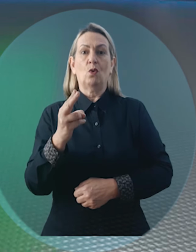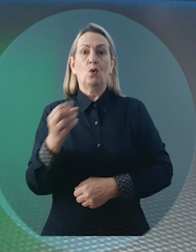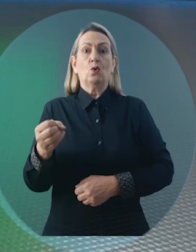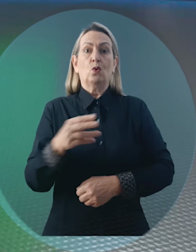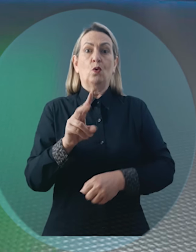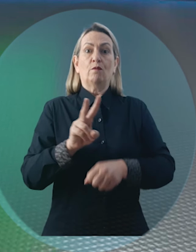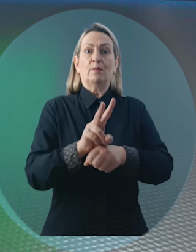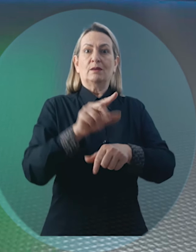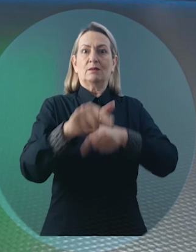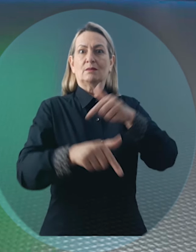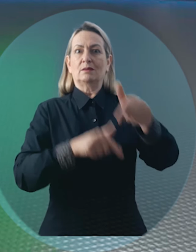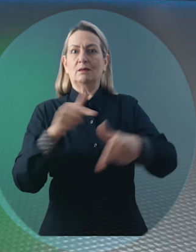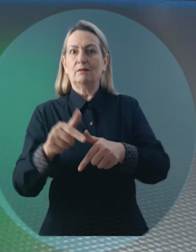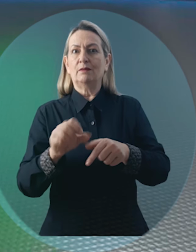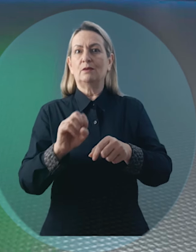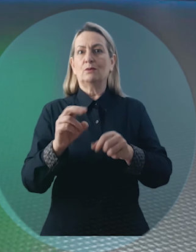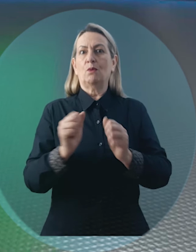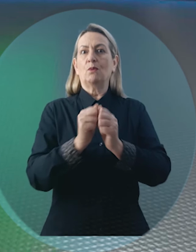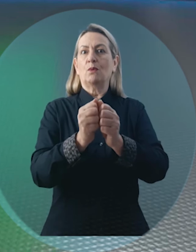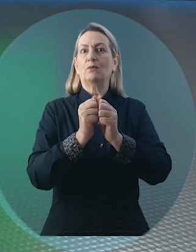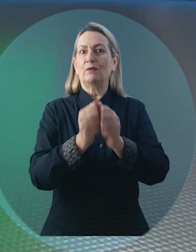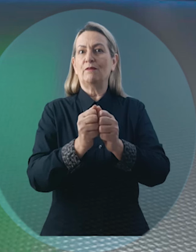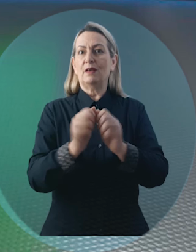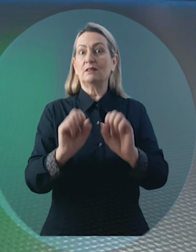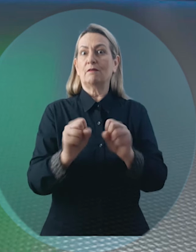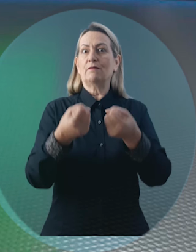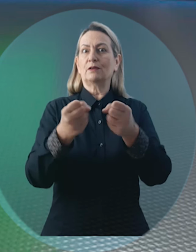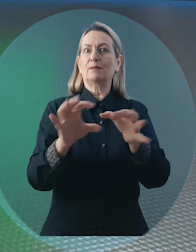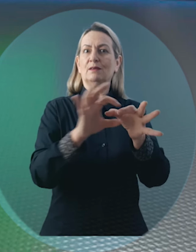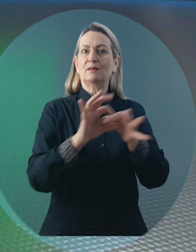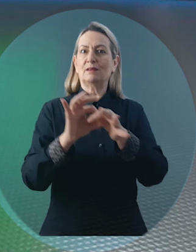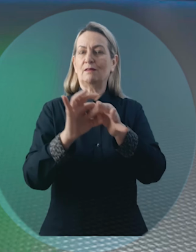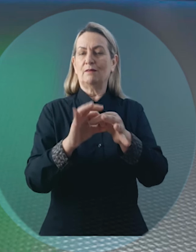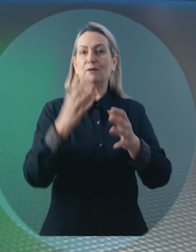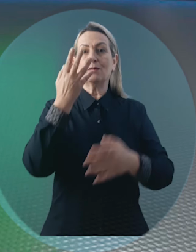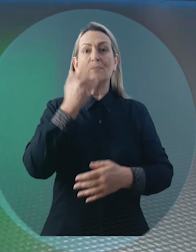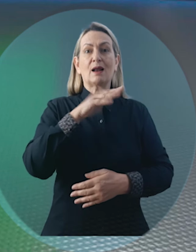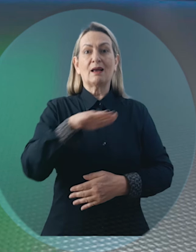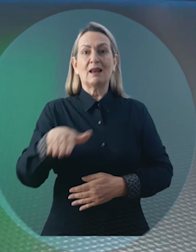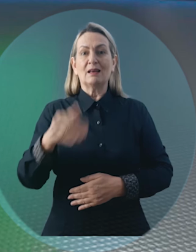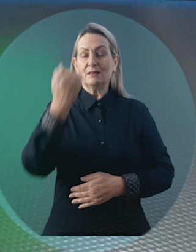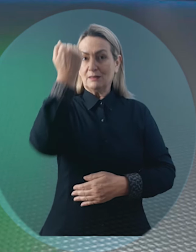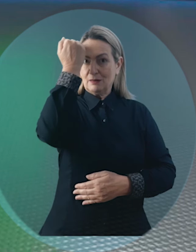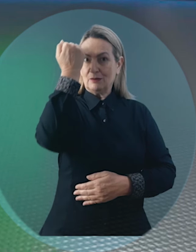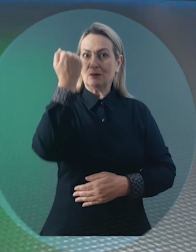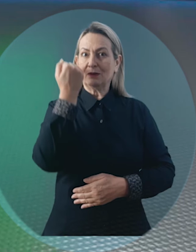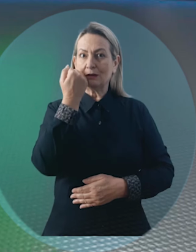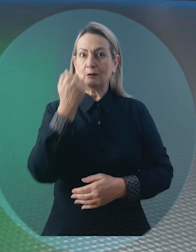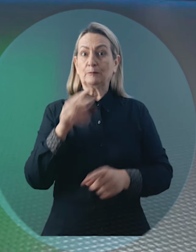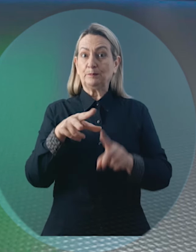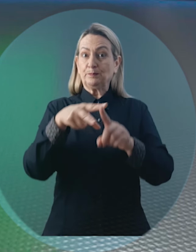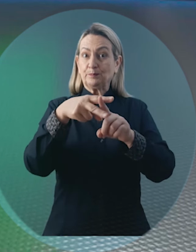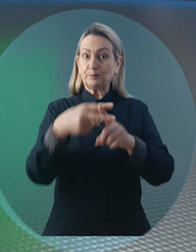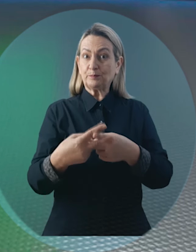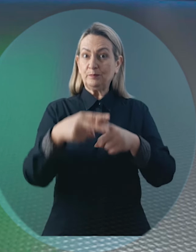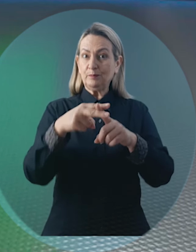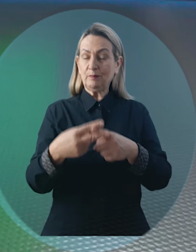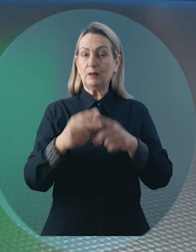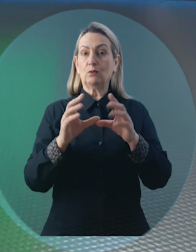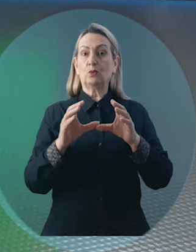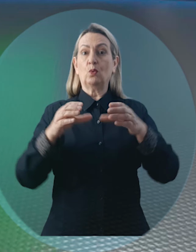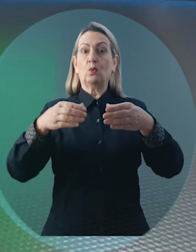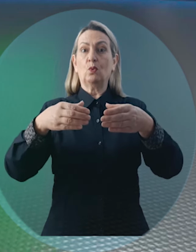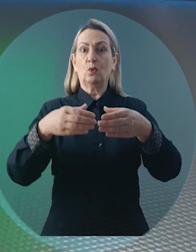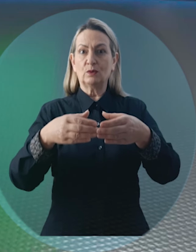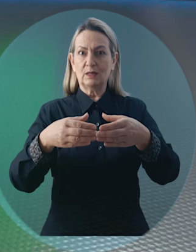Cras ou de novos serviços como serviço de convivência fortalecimento de vínculos para as crianças e adolescentes quando se